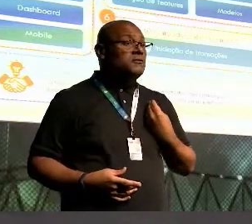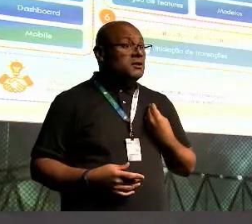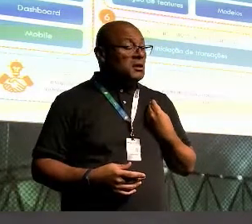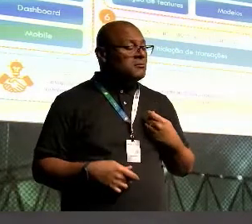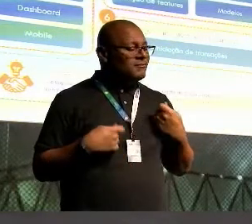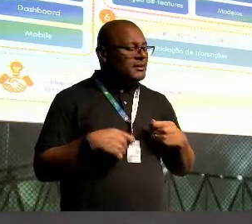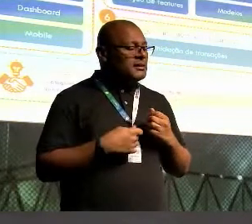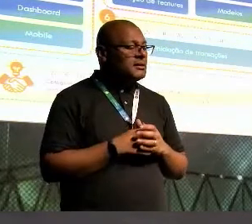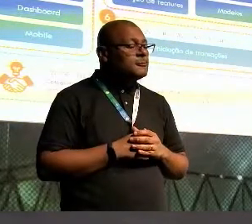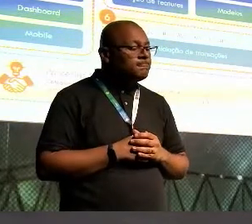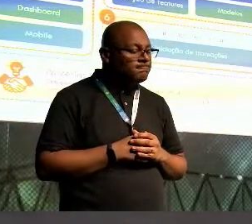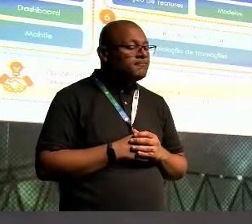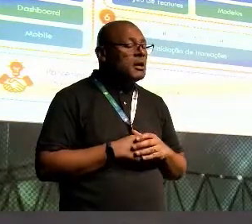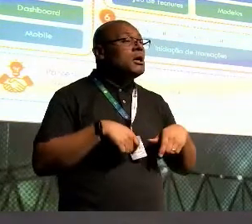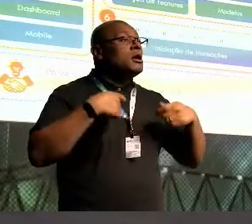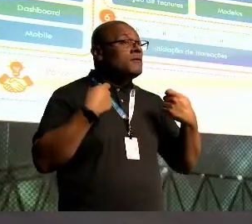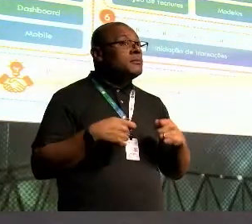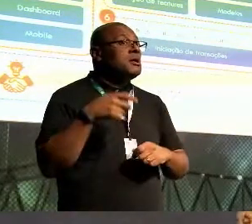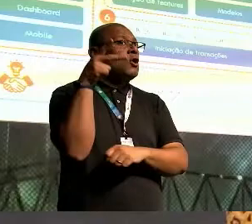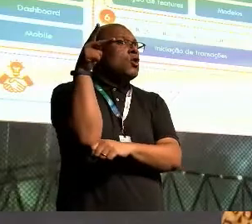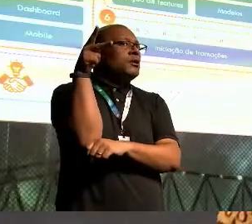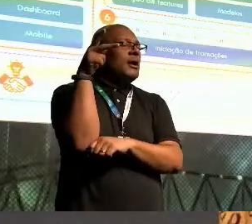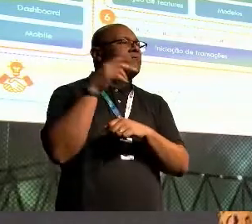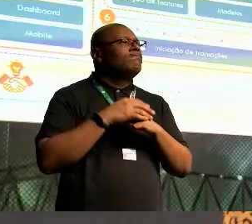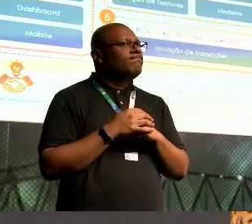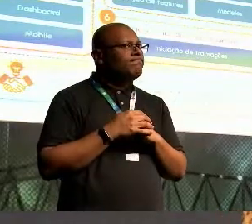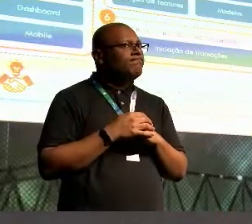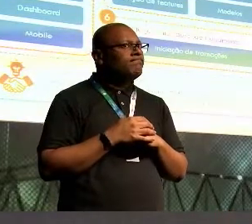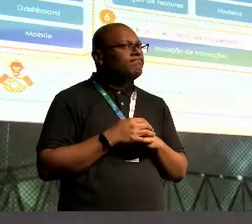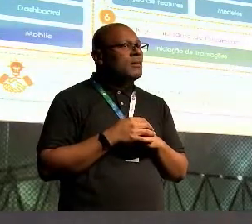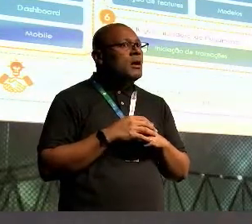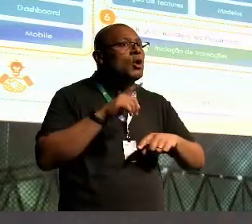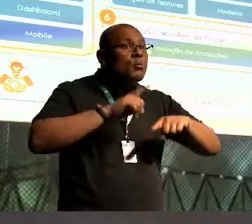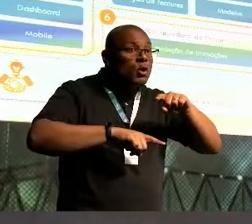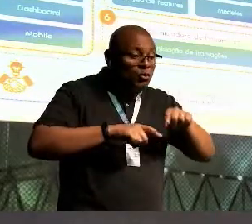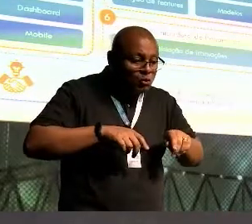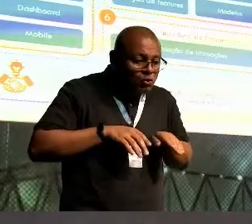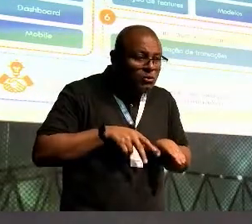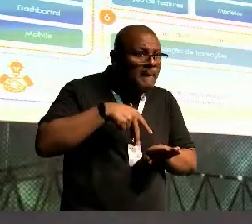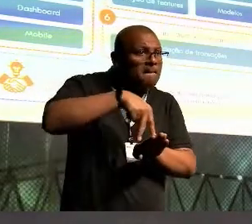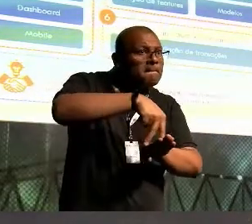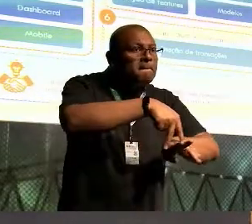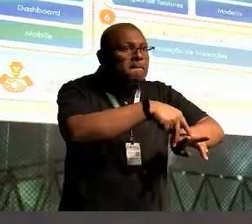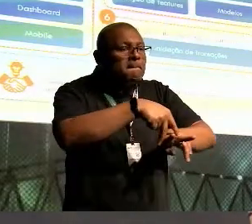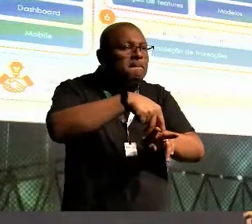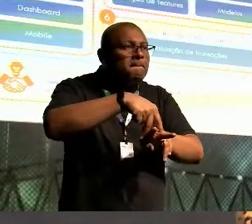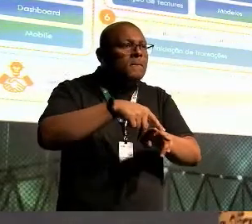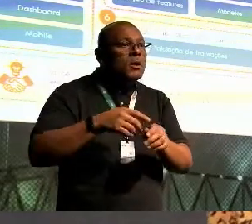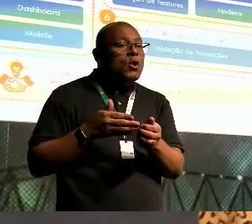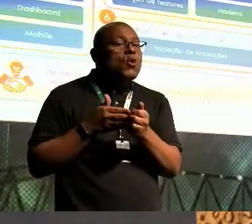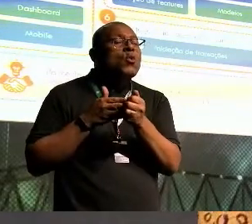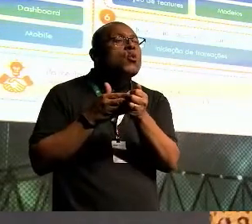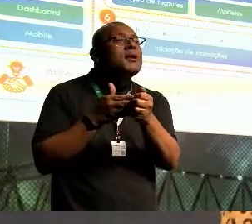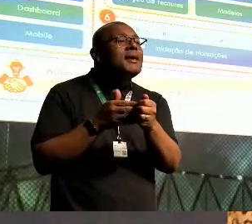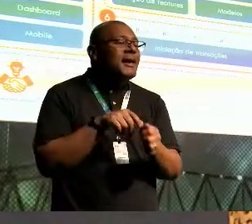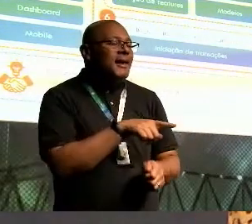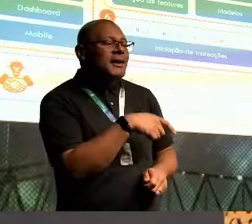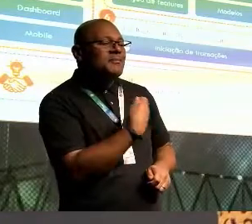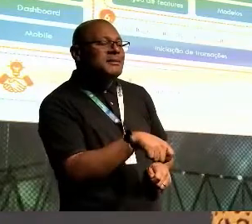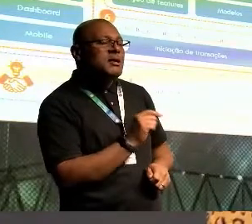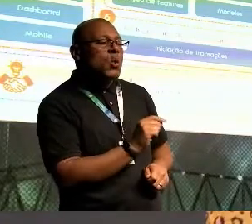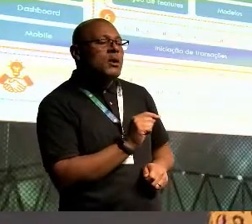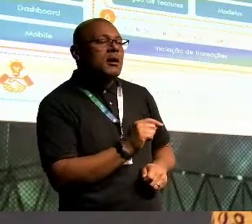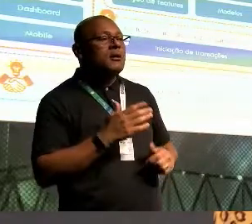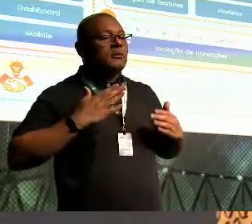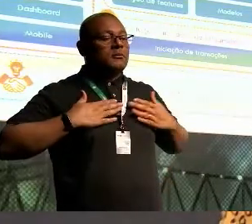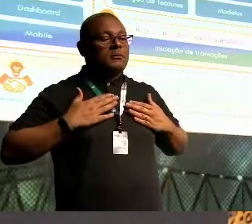viagem. Vai precisar de hotel? Talvez precise de equipamentos? Talvez precise de um guia? O que mais essa pessoa precisa? E